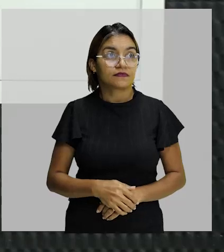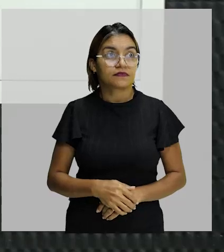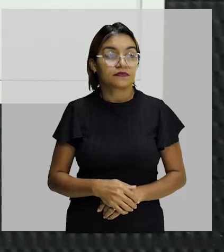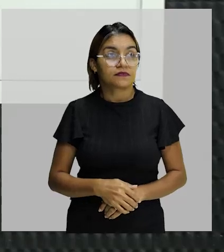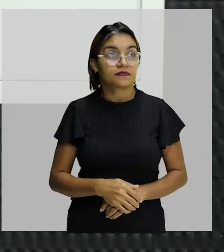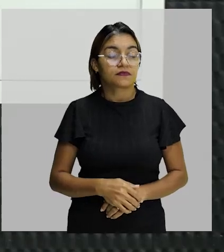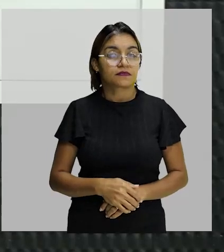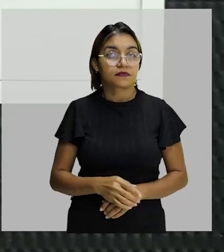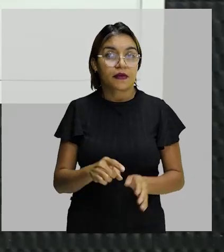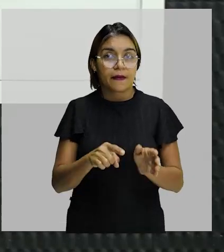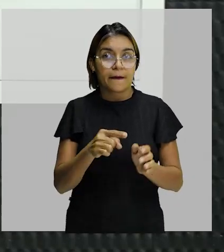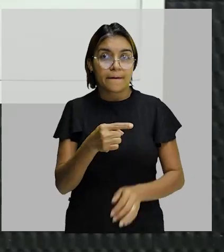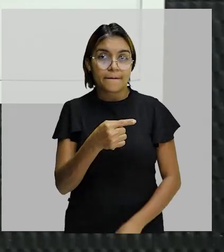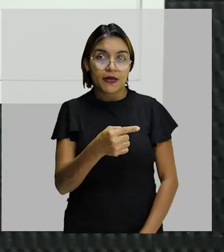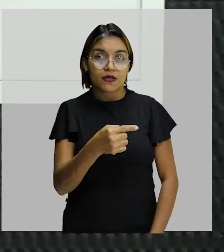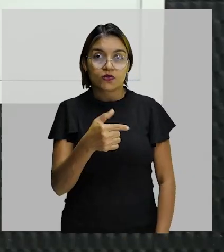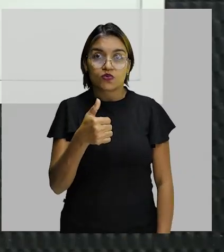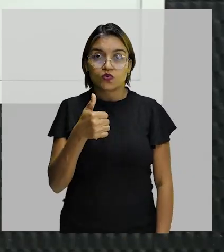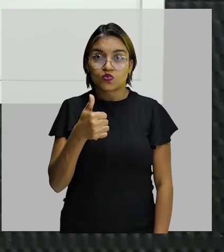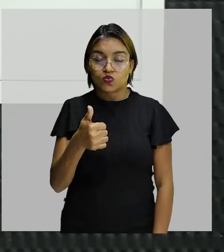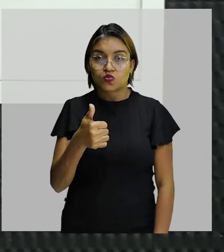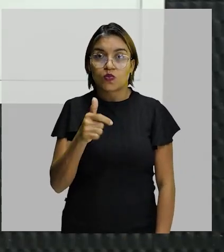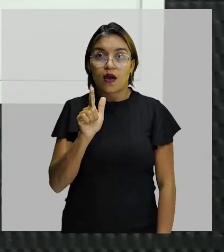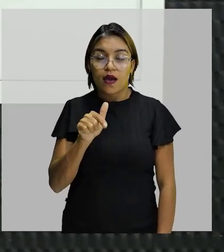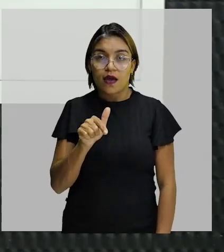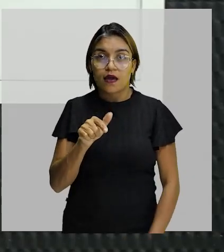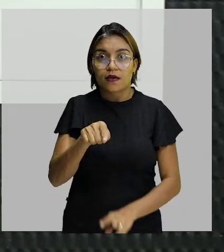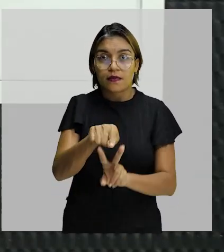1, ele é uma raiz tripla.